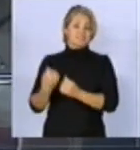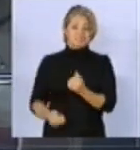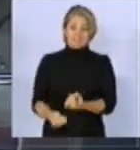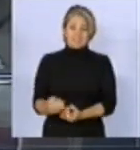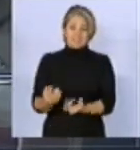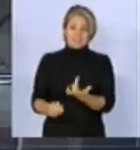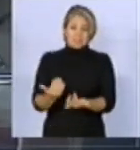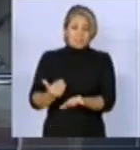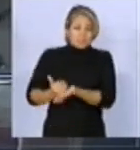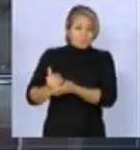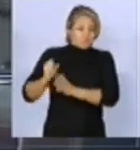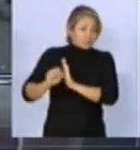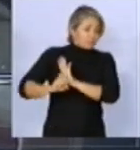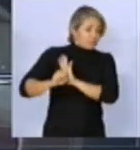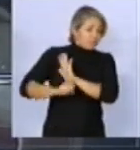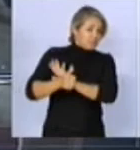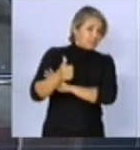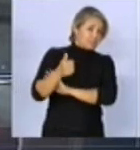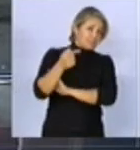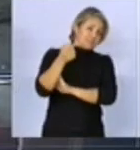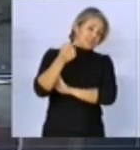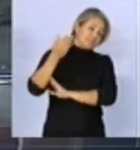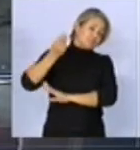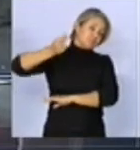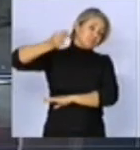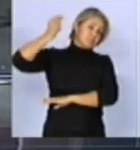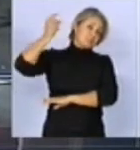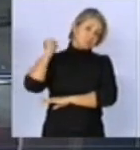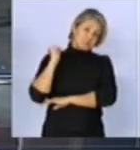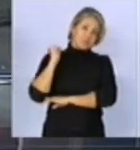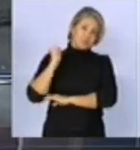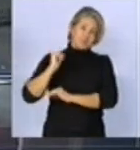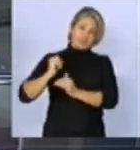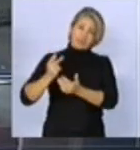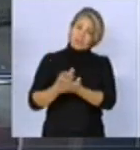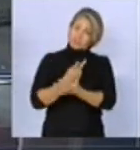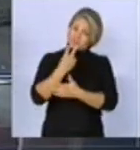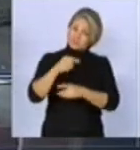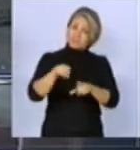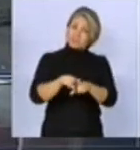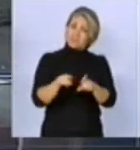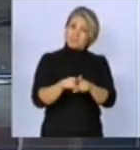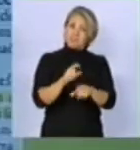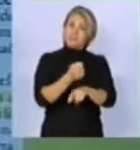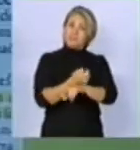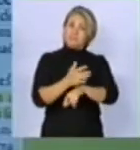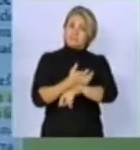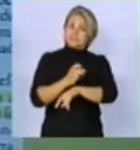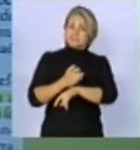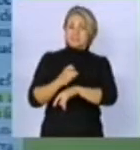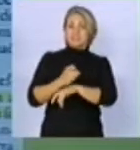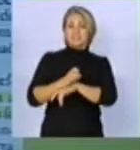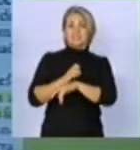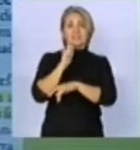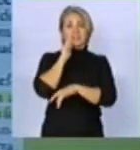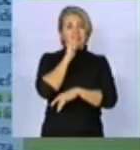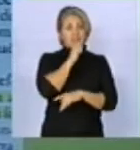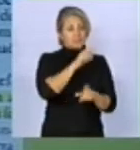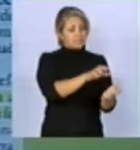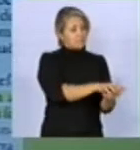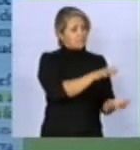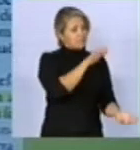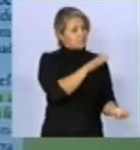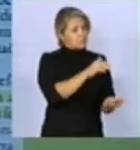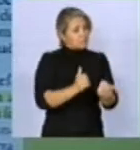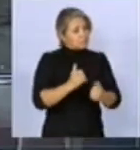cana ela cá vem da do século 17 e isso aí foi praticado em Alagoas e Pernambuco até 1960 a partir